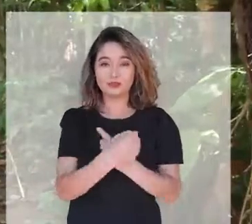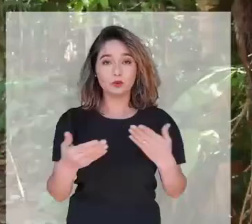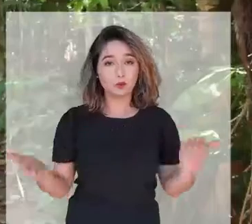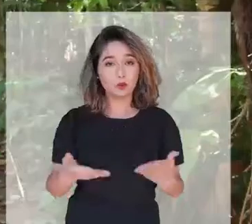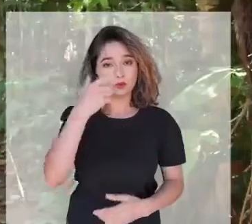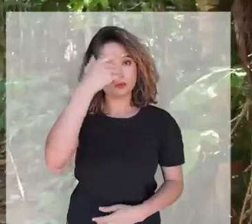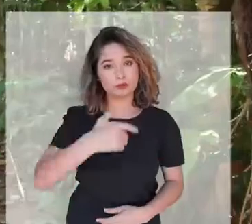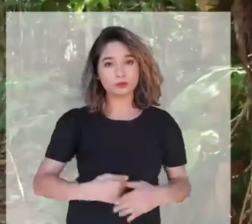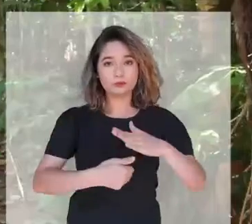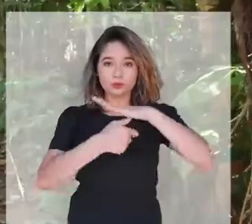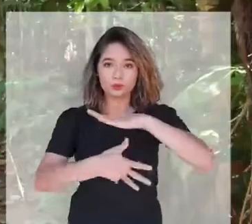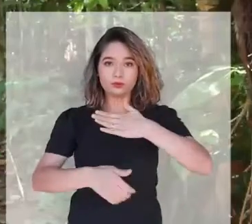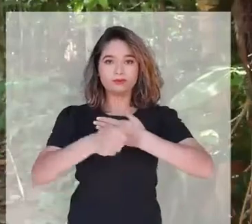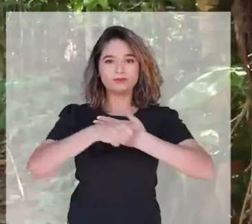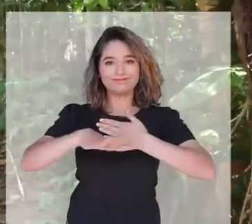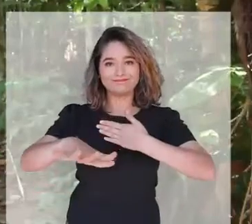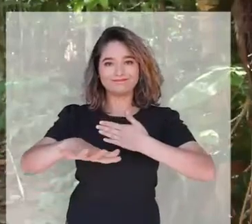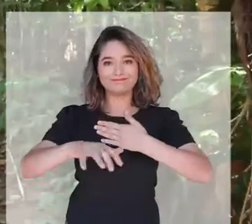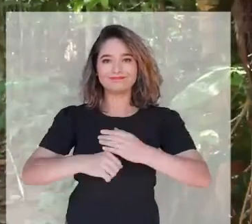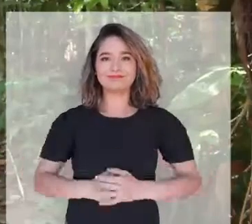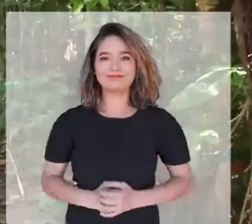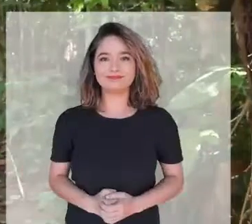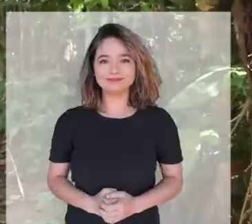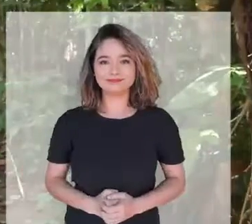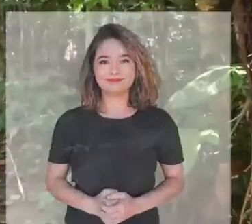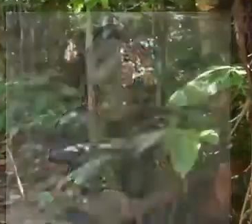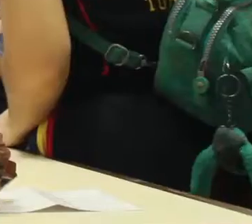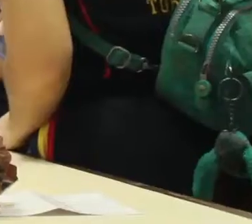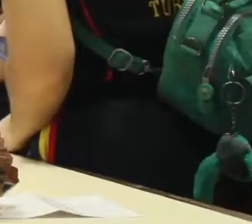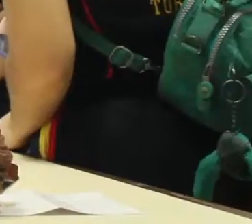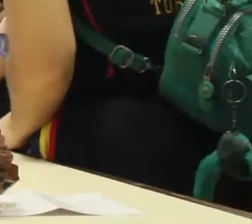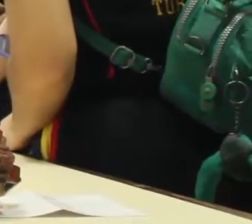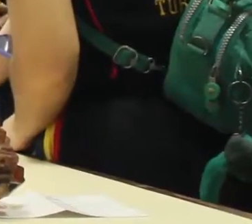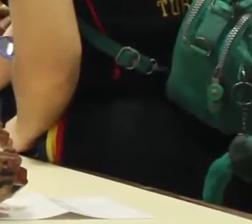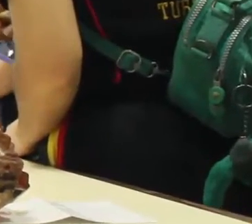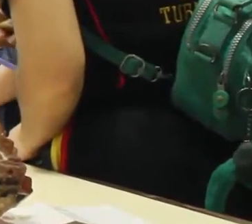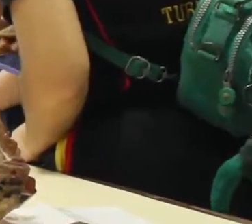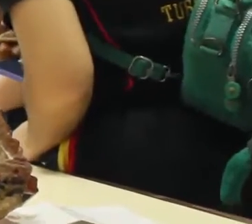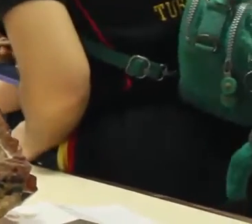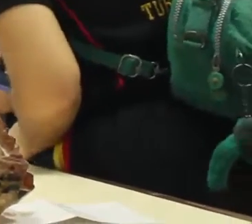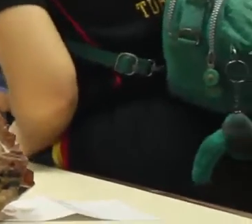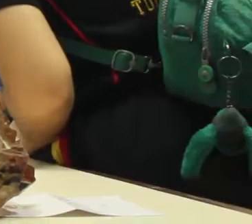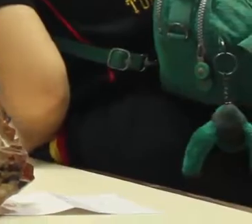sou pró-reitor de extensão na gestão do professor Silvio Pulga.